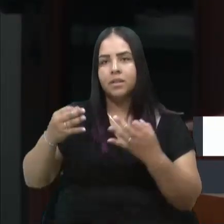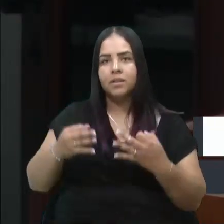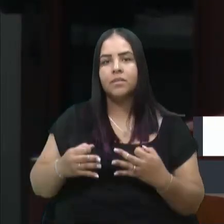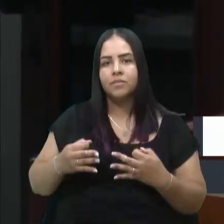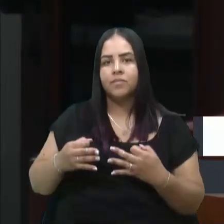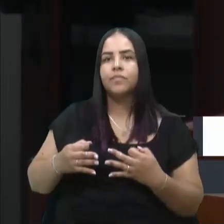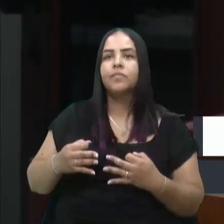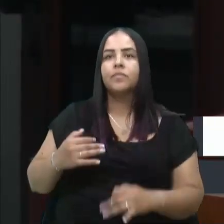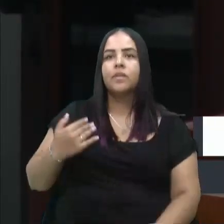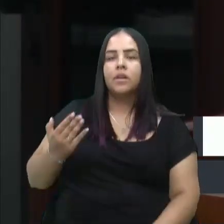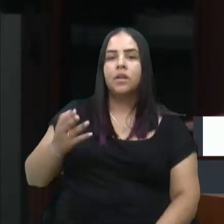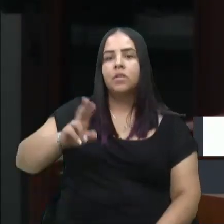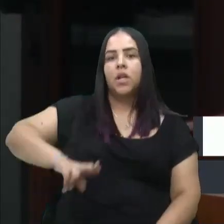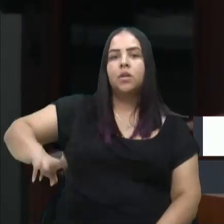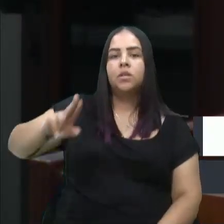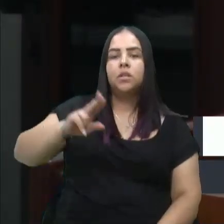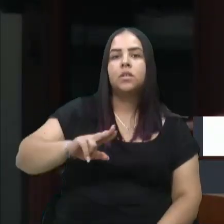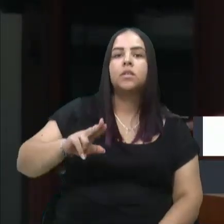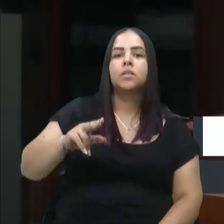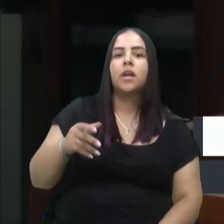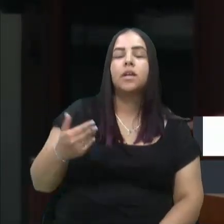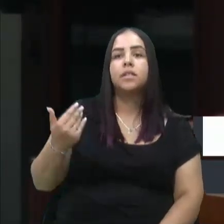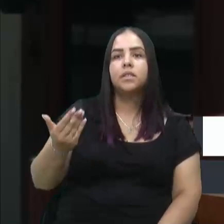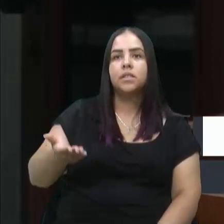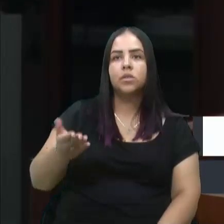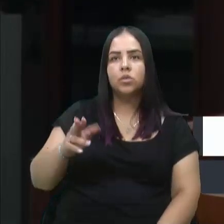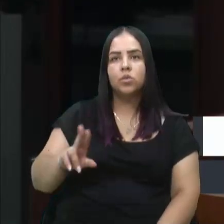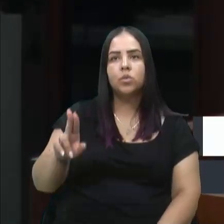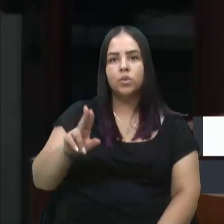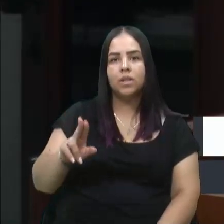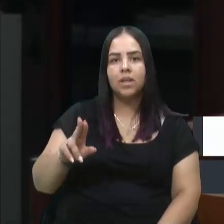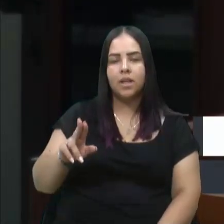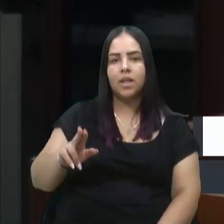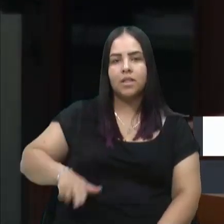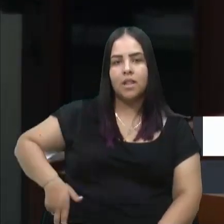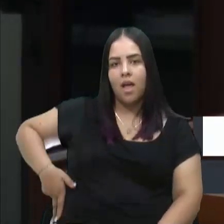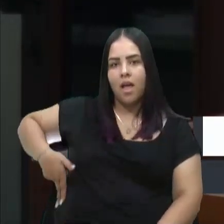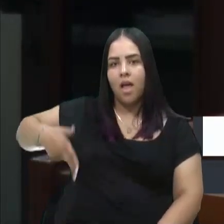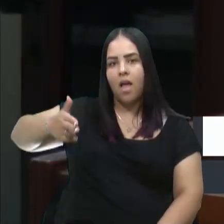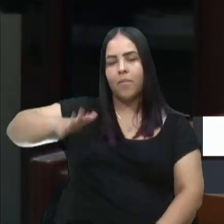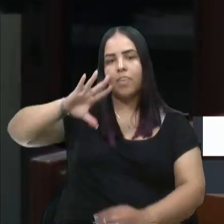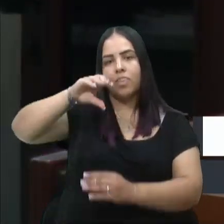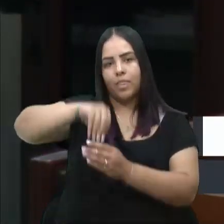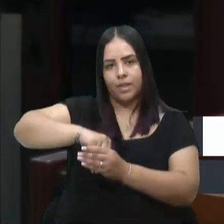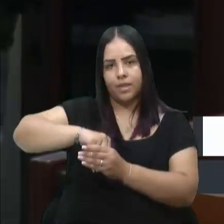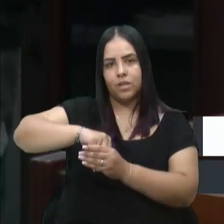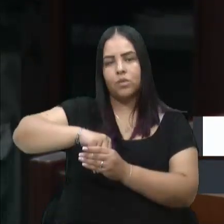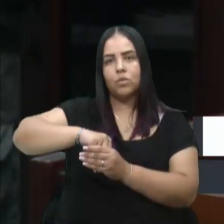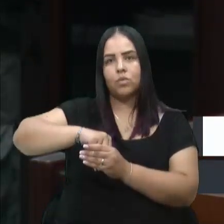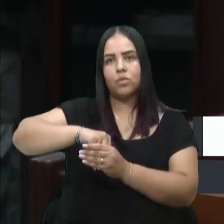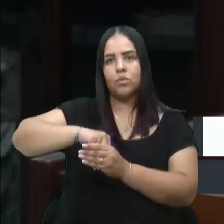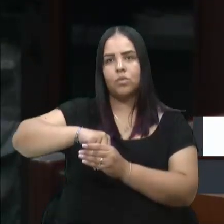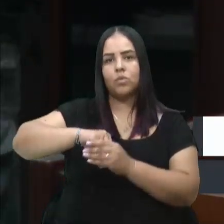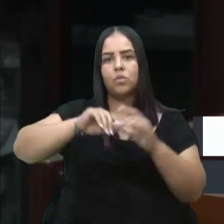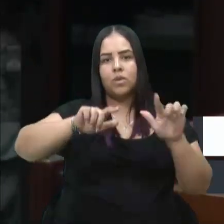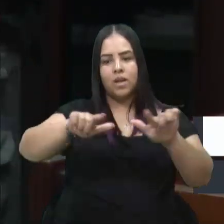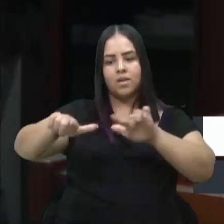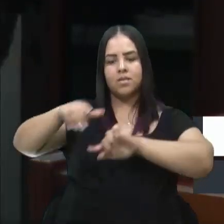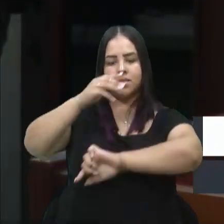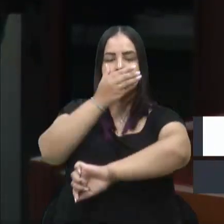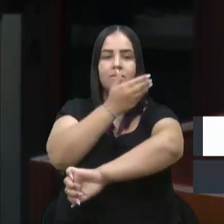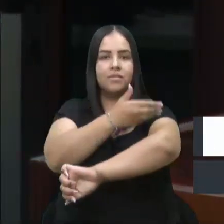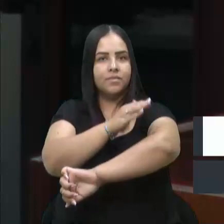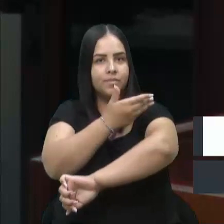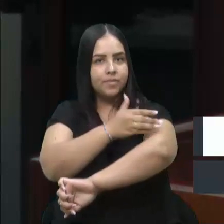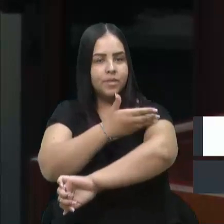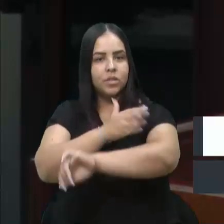absoluta que ele vai ocupar esta munição e ocupar essa arma dentro dos setores de treinamento das casas,